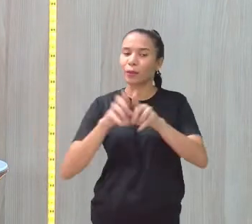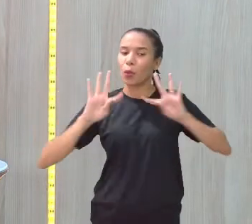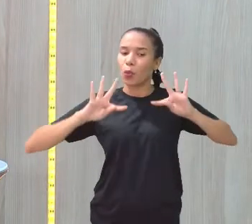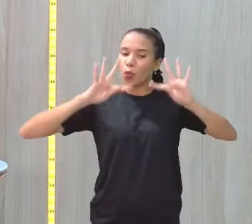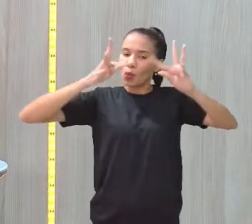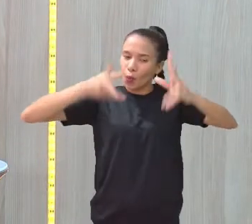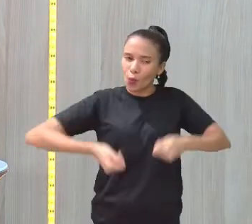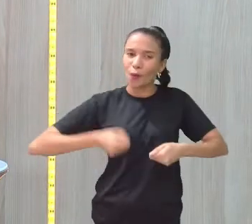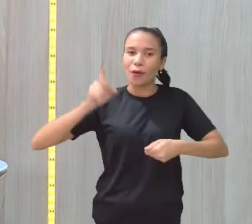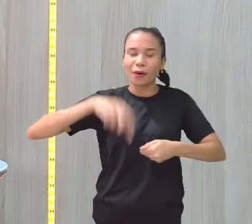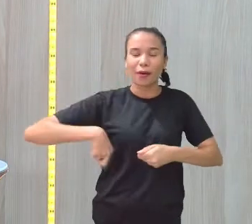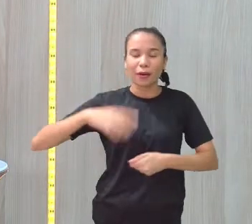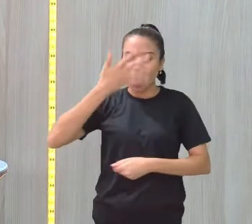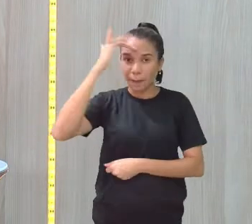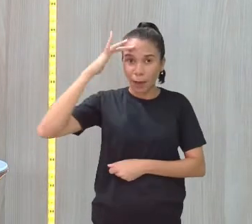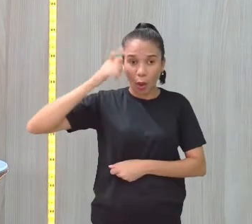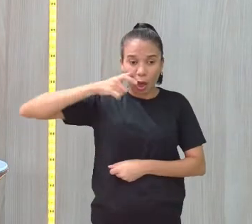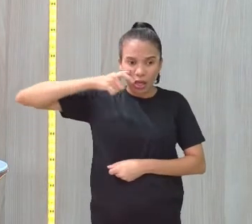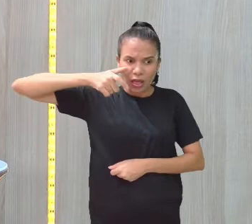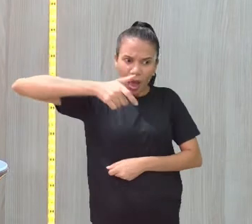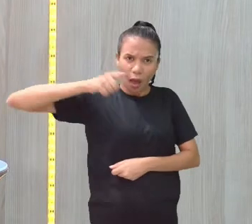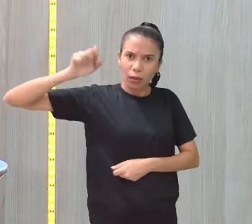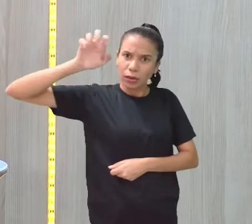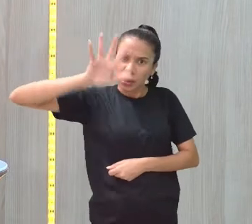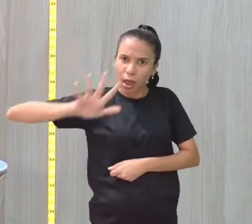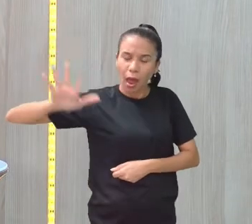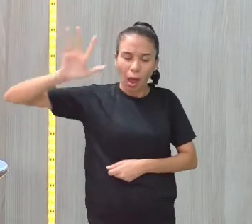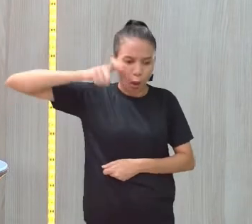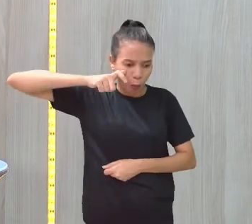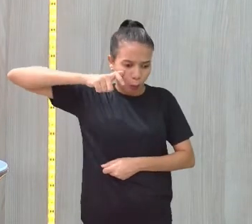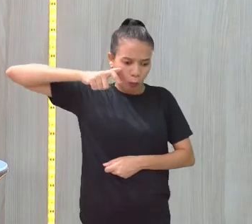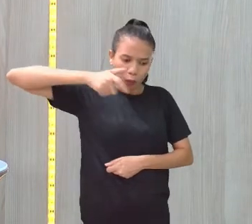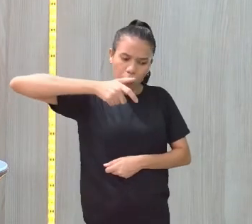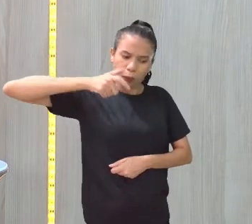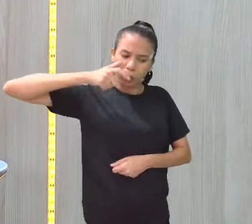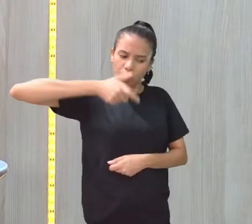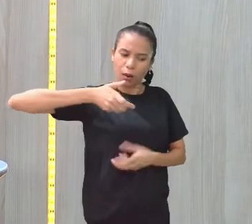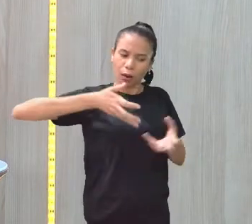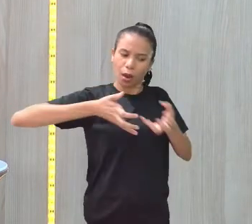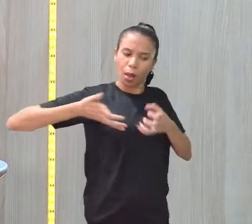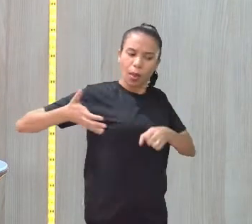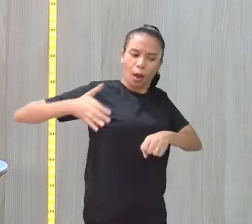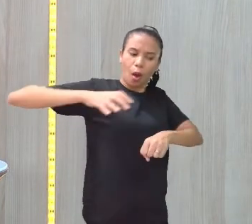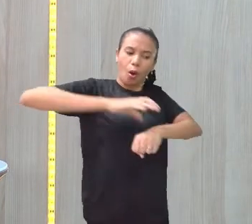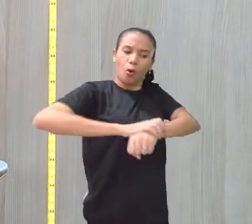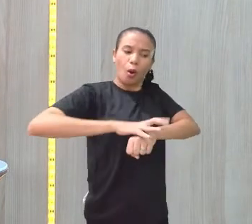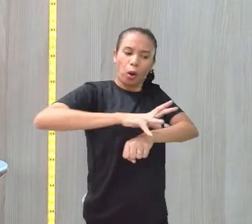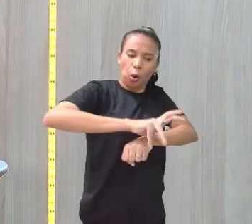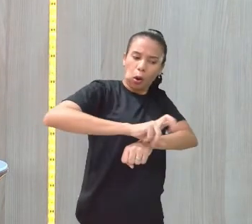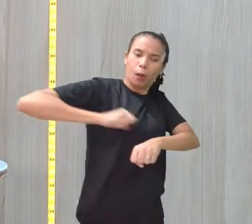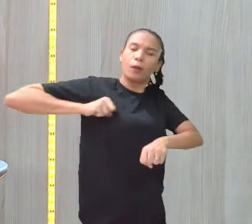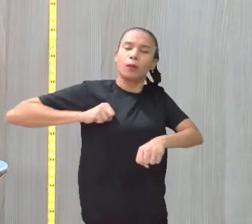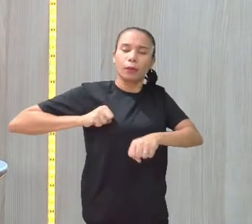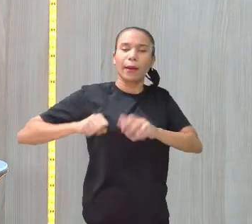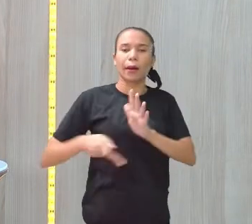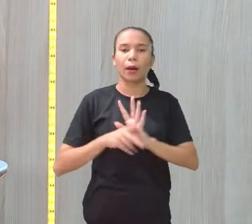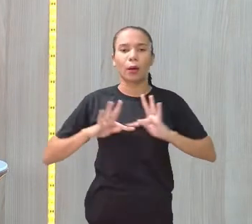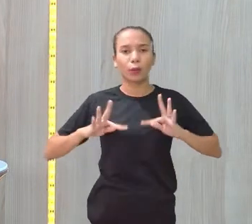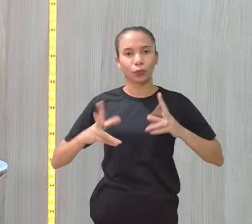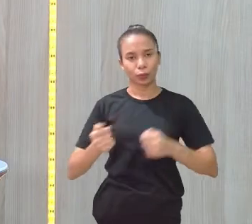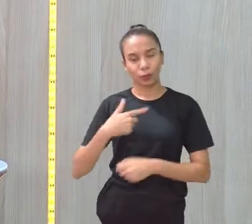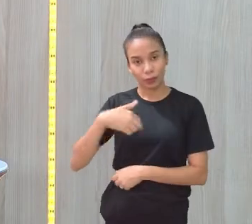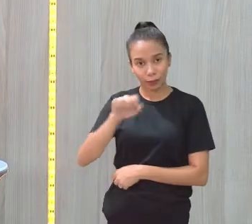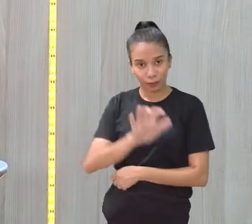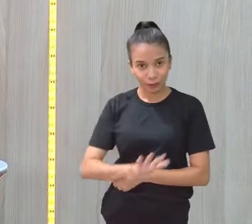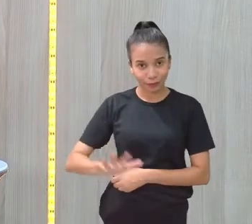tudo isso foi que cresceu os olhos, né? Vamos dizer assim, dos colonizadores para poder explorar